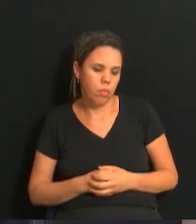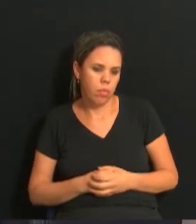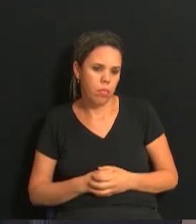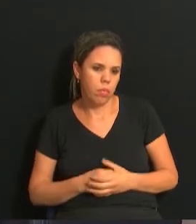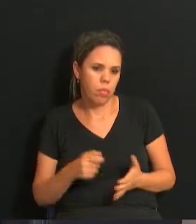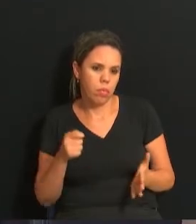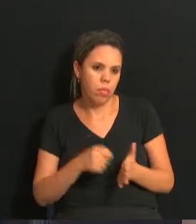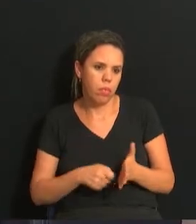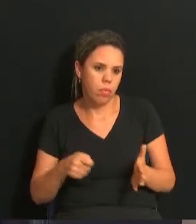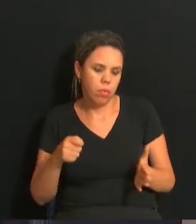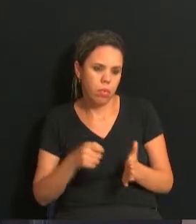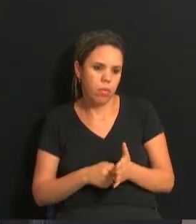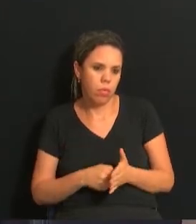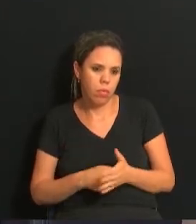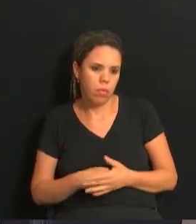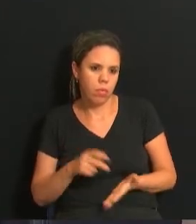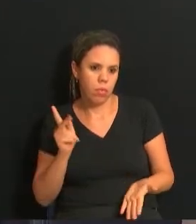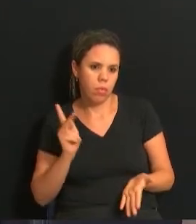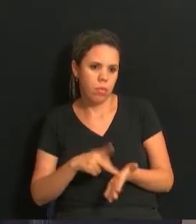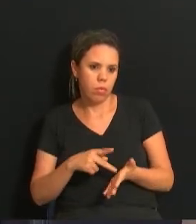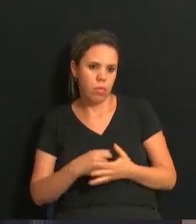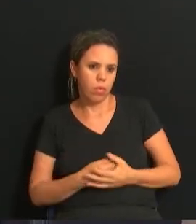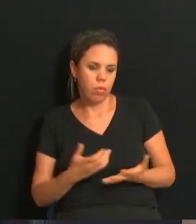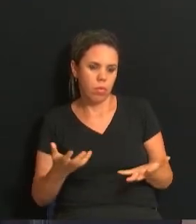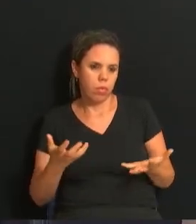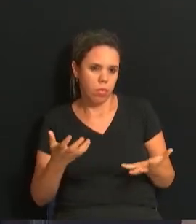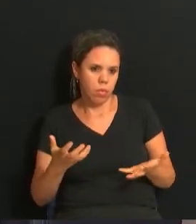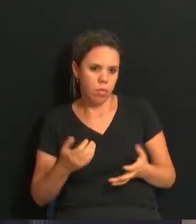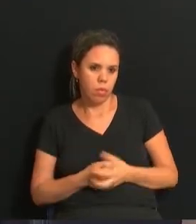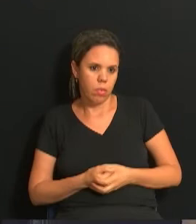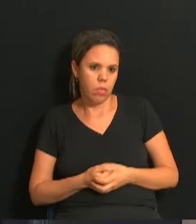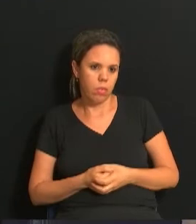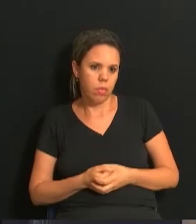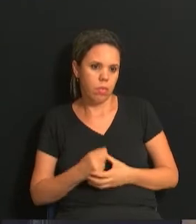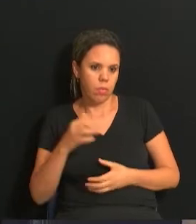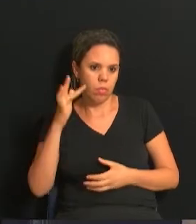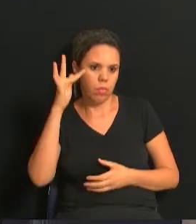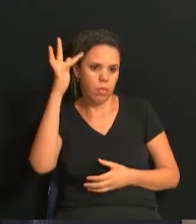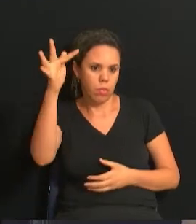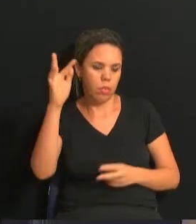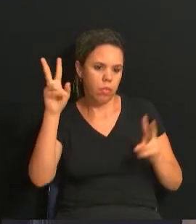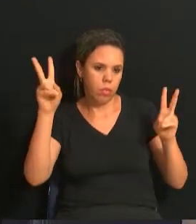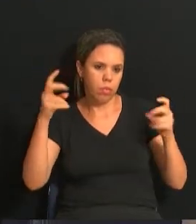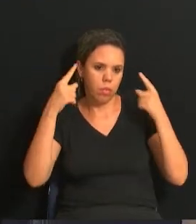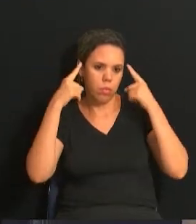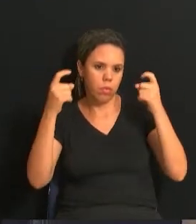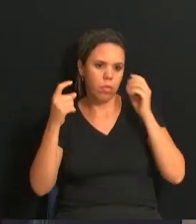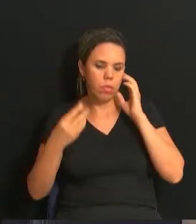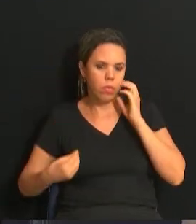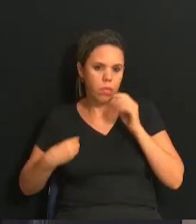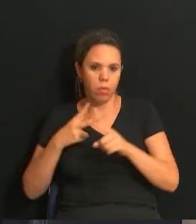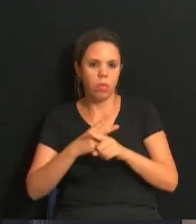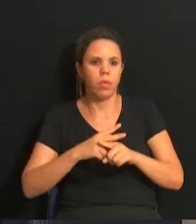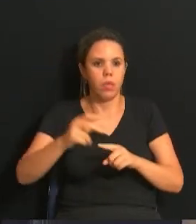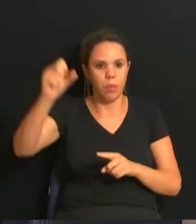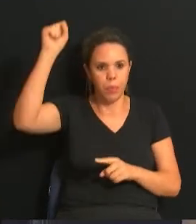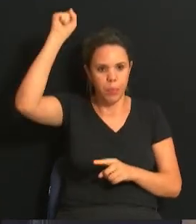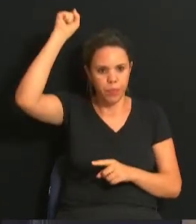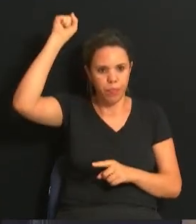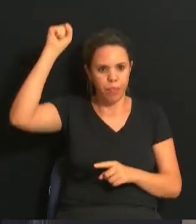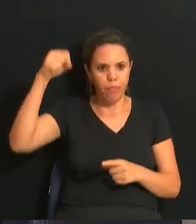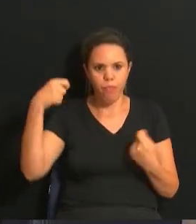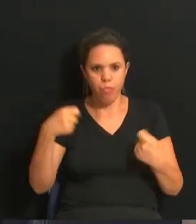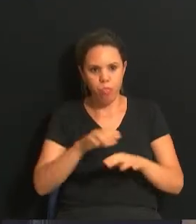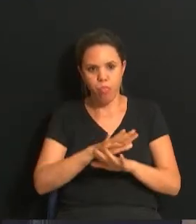e, na verdade, nós queremos que um dia essa questão da violência esteja superada, né? Que a gente não precise